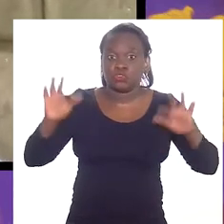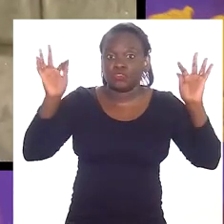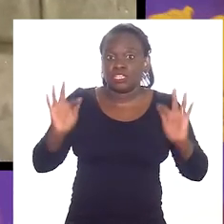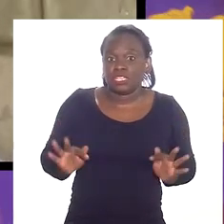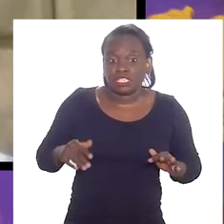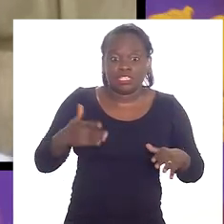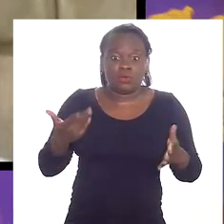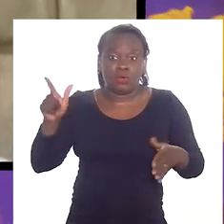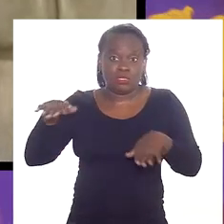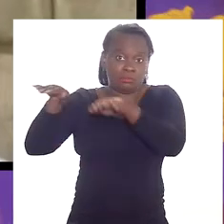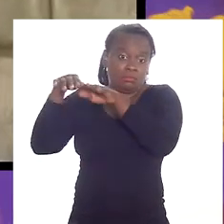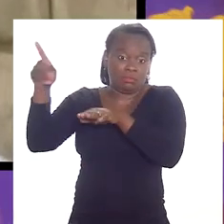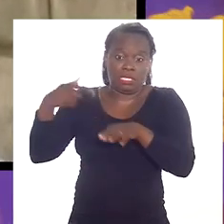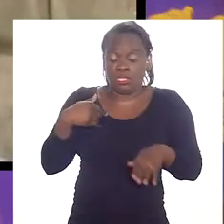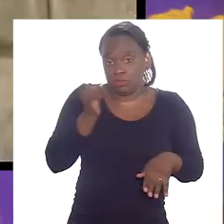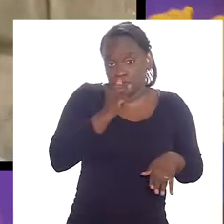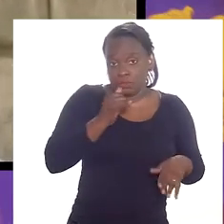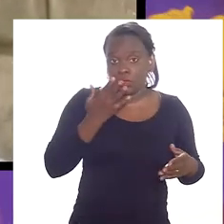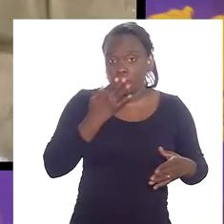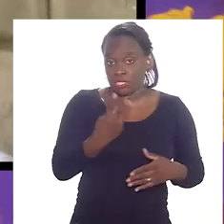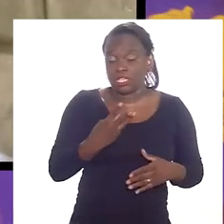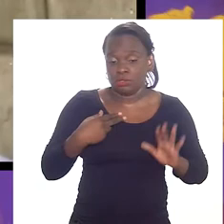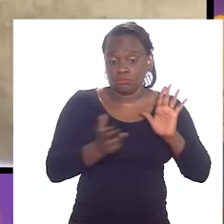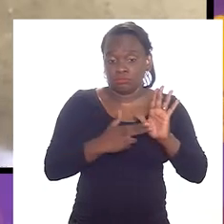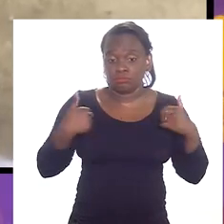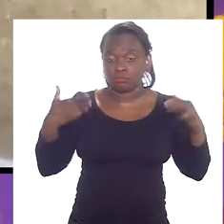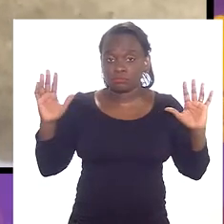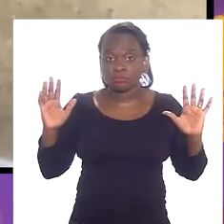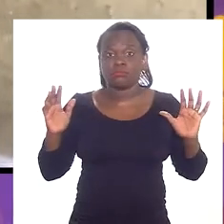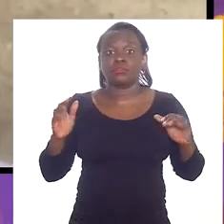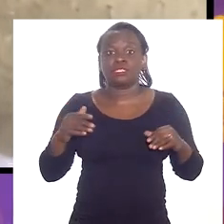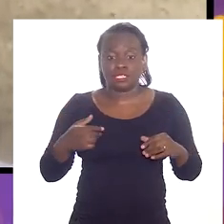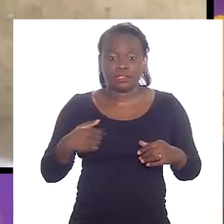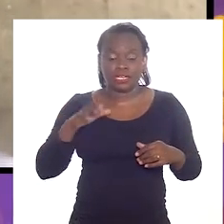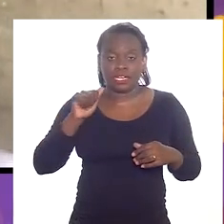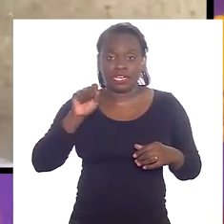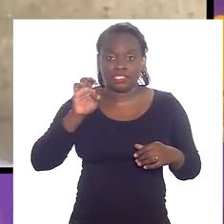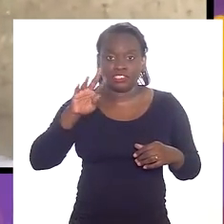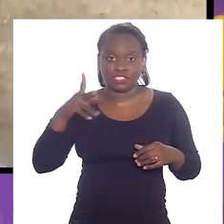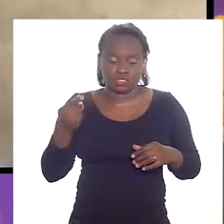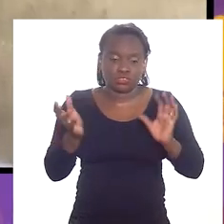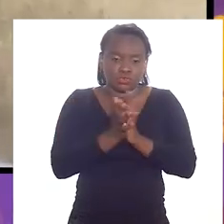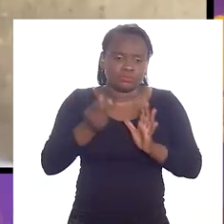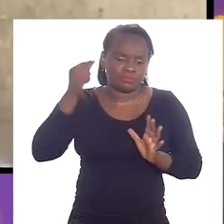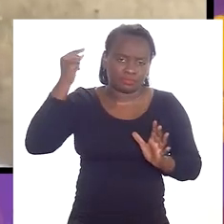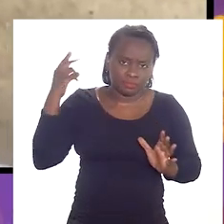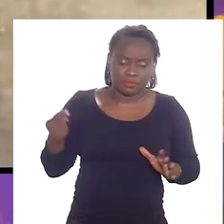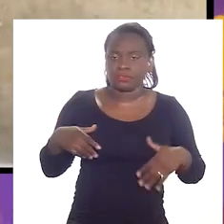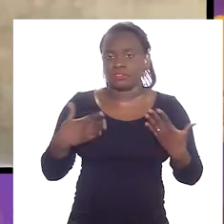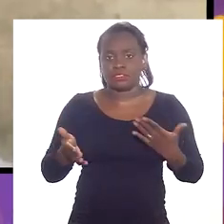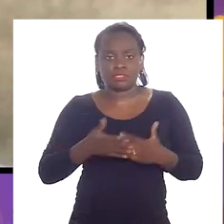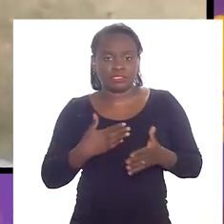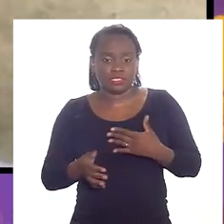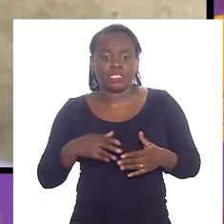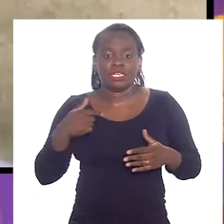disso. Foto minha do Facebook, com a camisa do Fluminense, e nem na rádio eu escondi as minhas preferências clubísticas. Eu acho